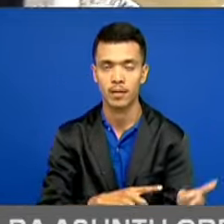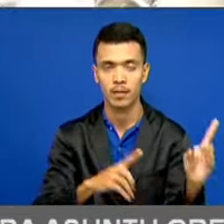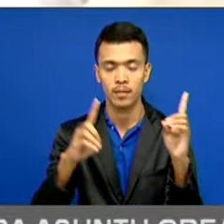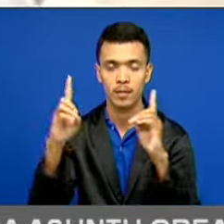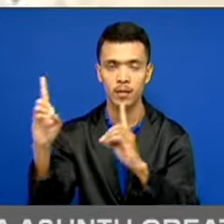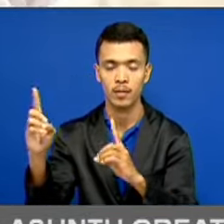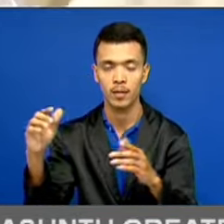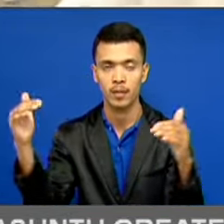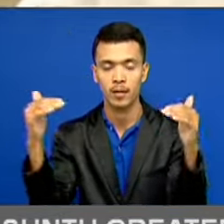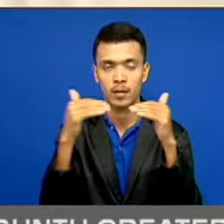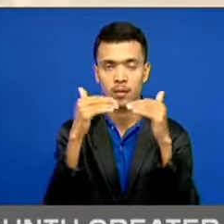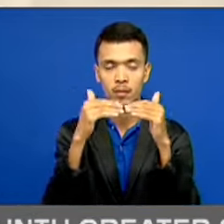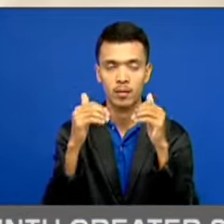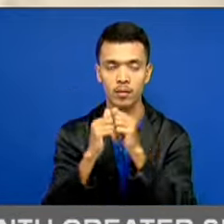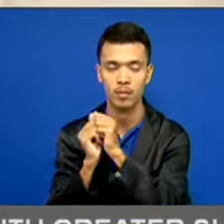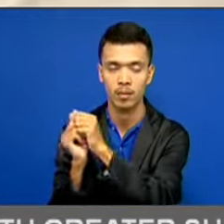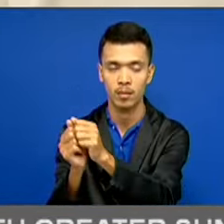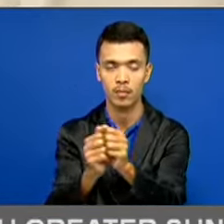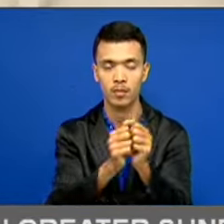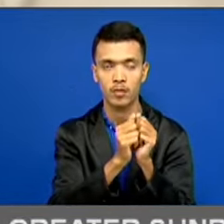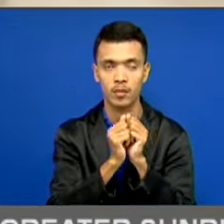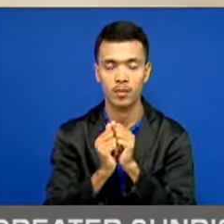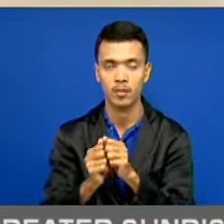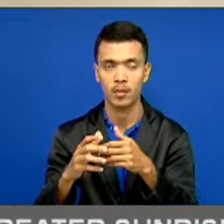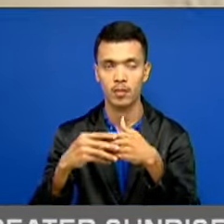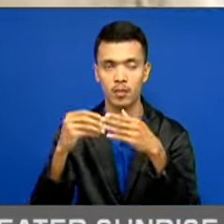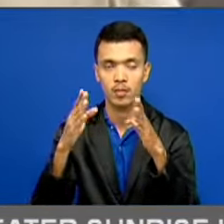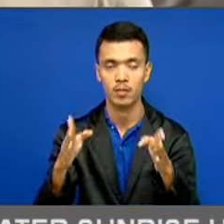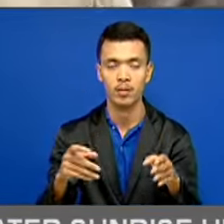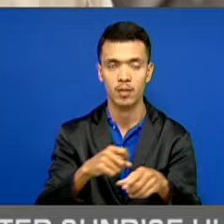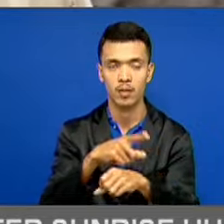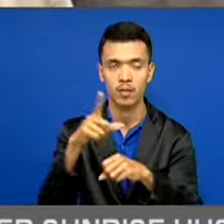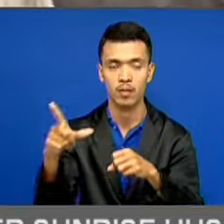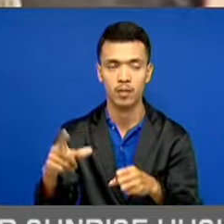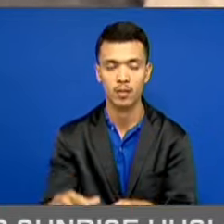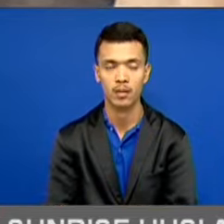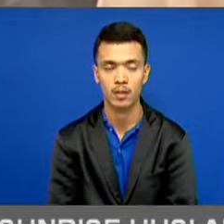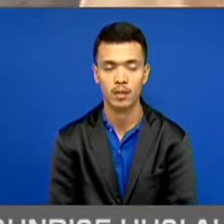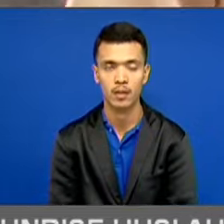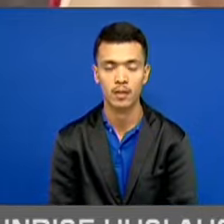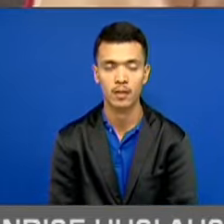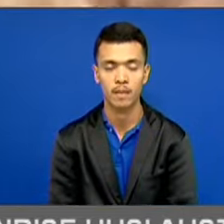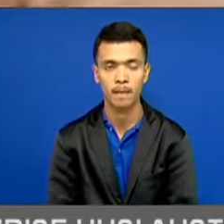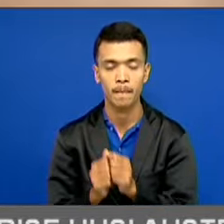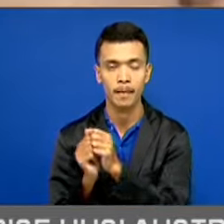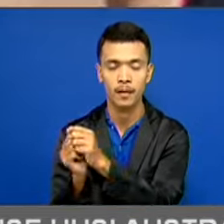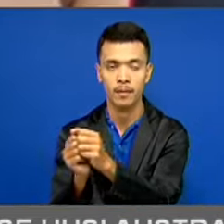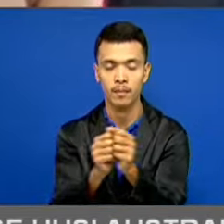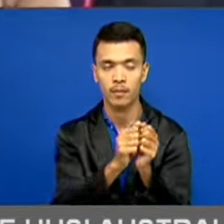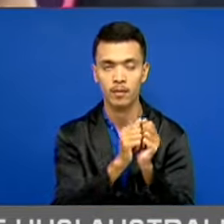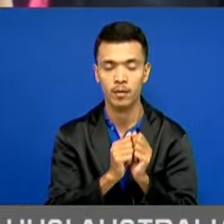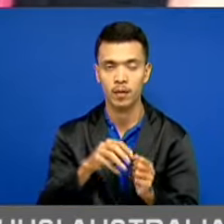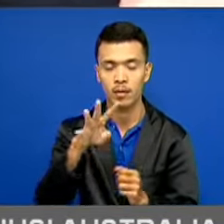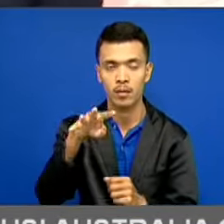realiza fórum diálogo com a autoridade local e a território nacional, a Mutuk Atusat Imanul Racing